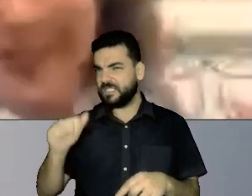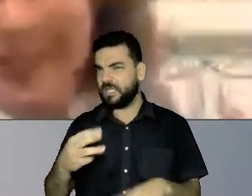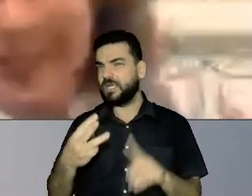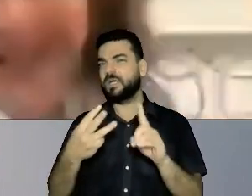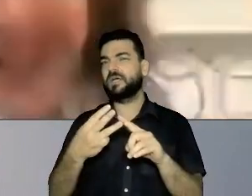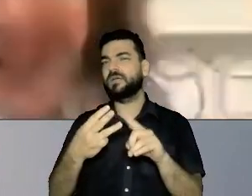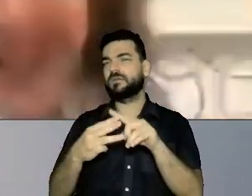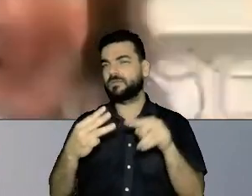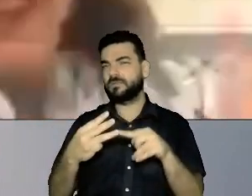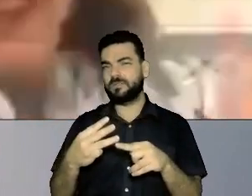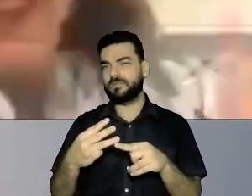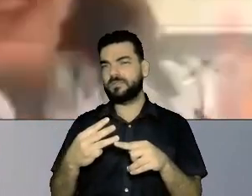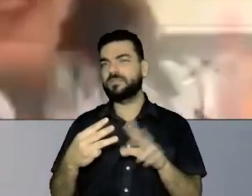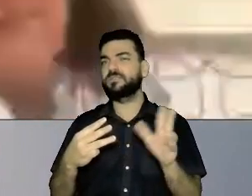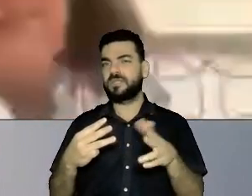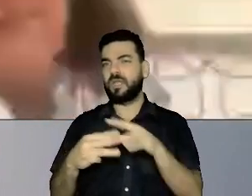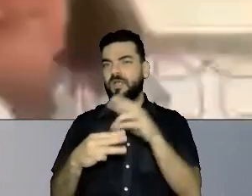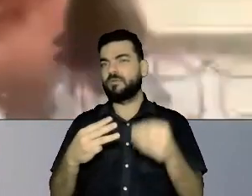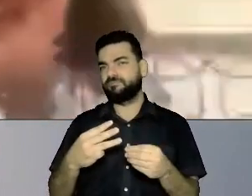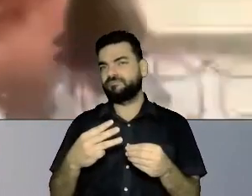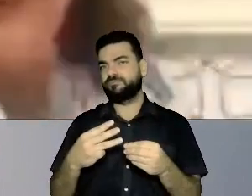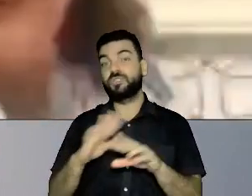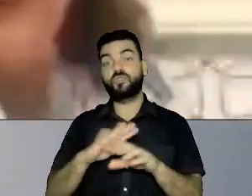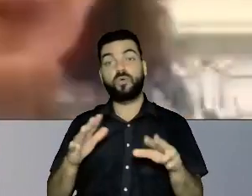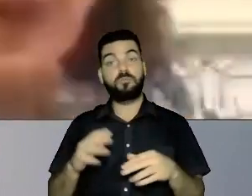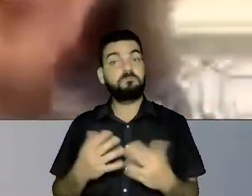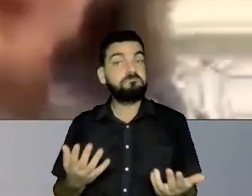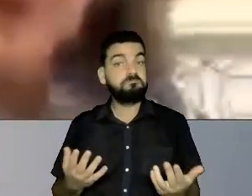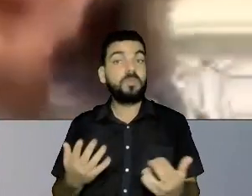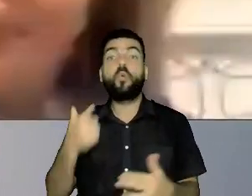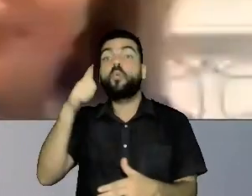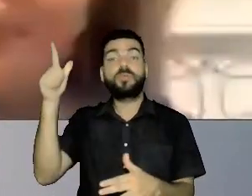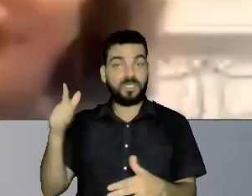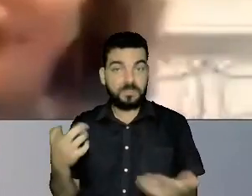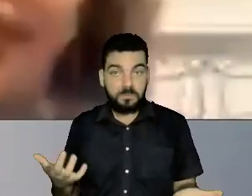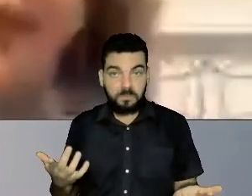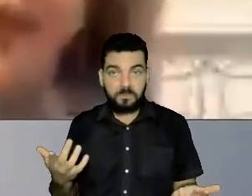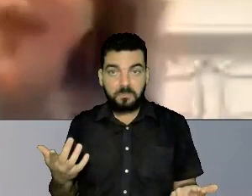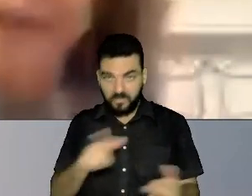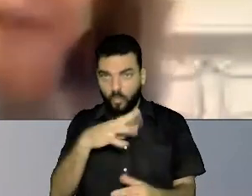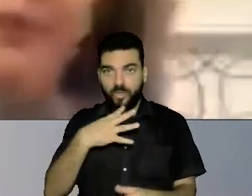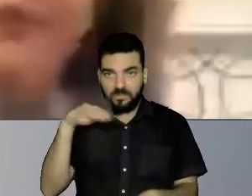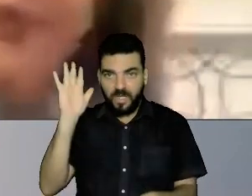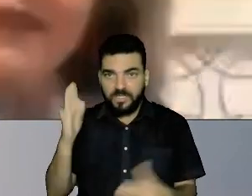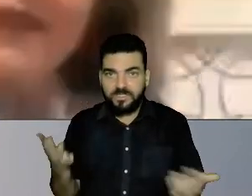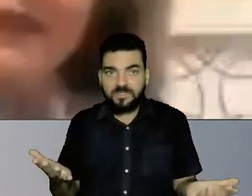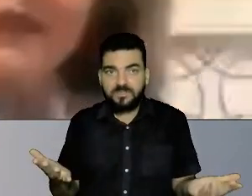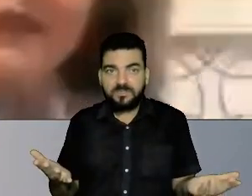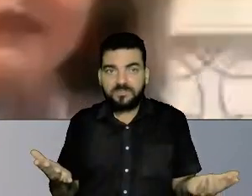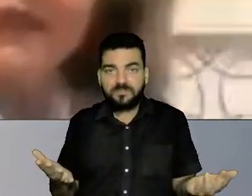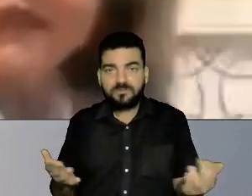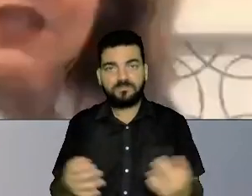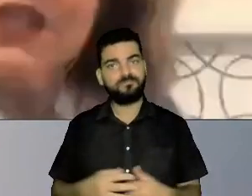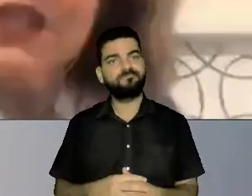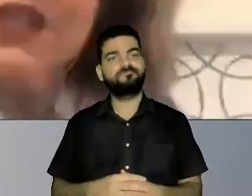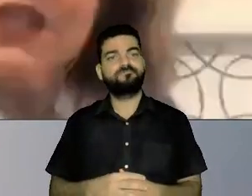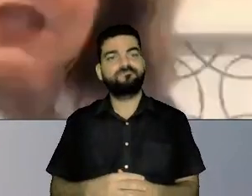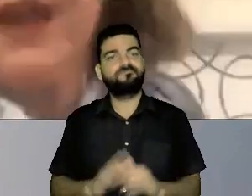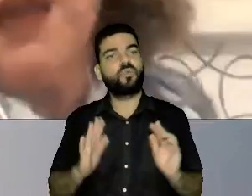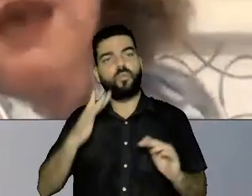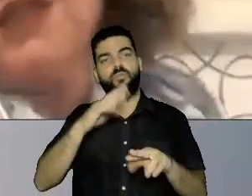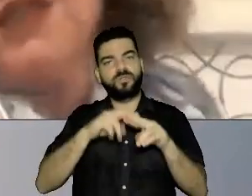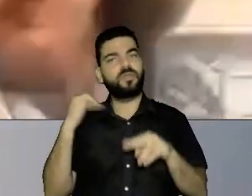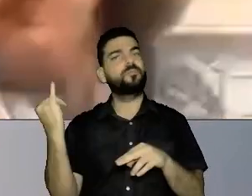Pronto, chegamos a esse ponto, né? Então, é muito pouco. Por isso que é tão importante a